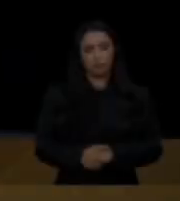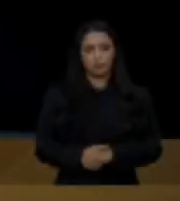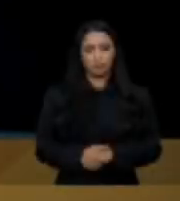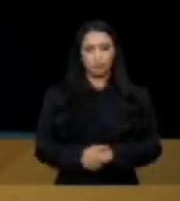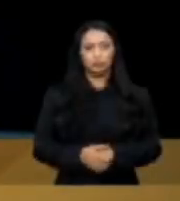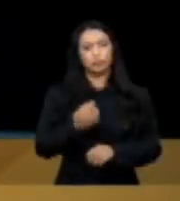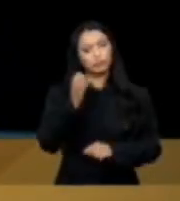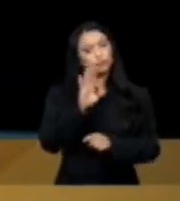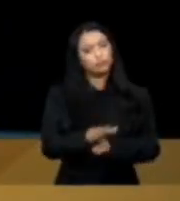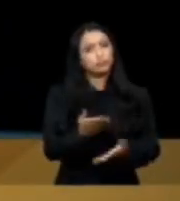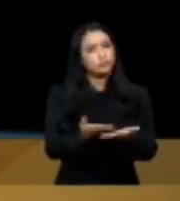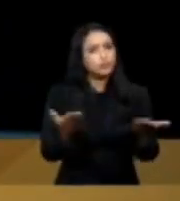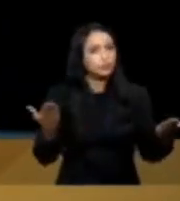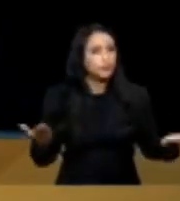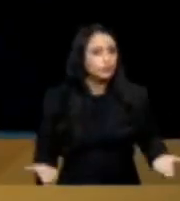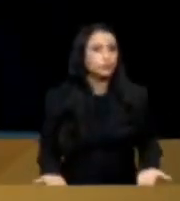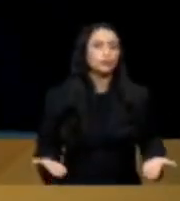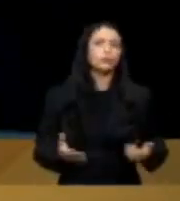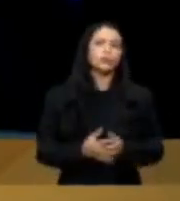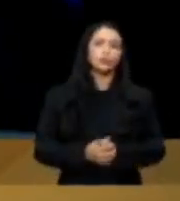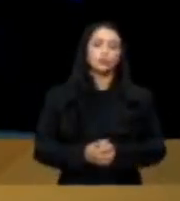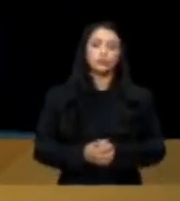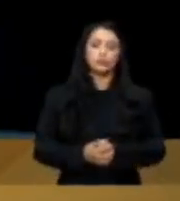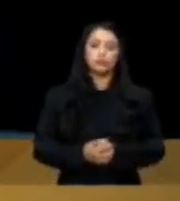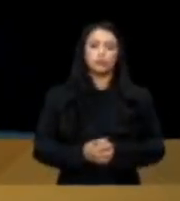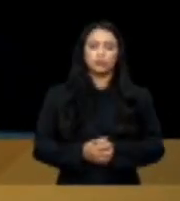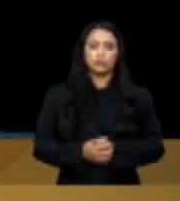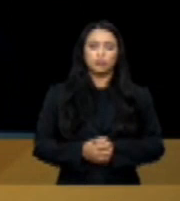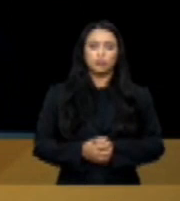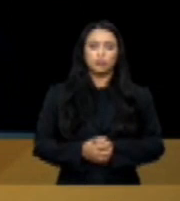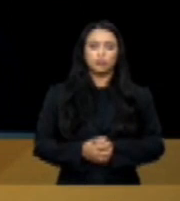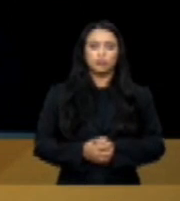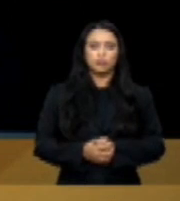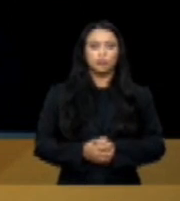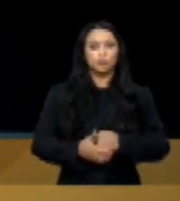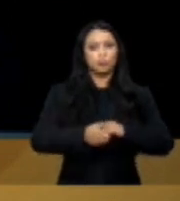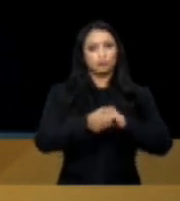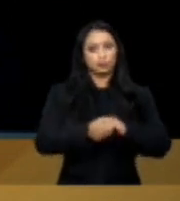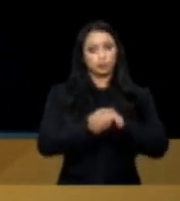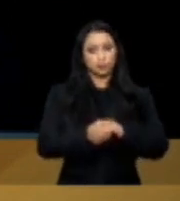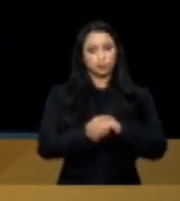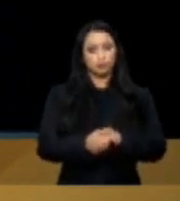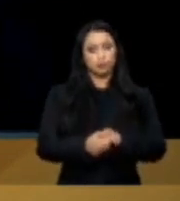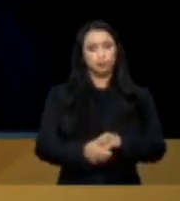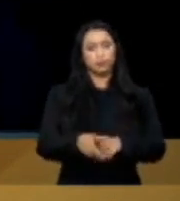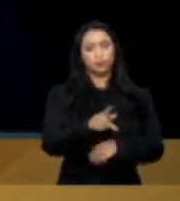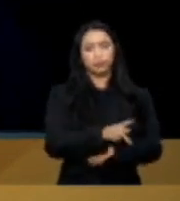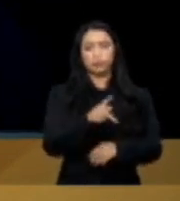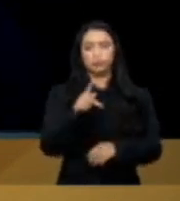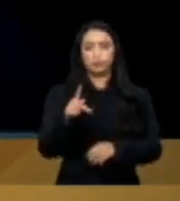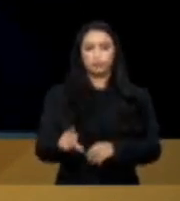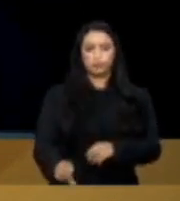Boa tarde a todas e a todos. Cumprimento o excelentíssimo senhor presidente do Supremo Tribunal Federal, ministro